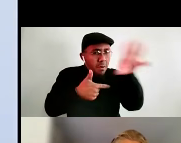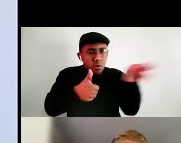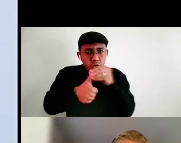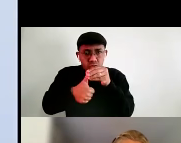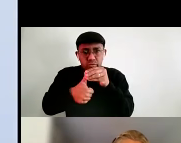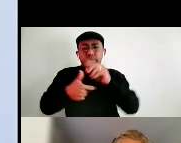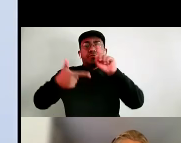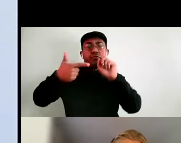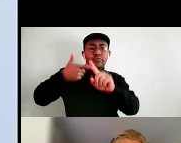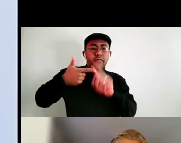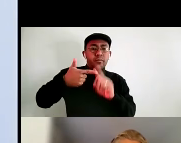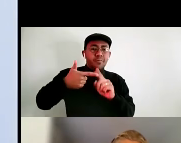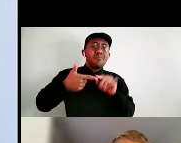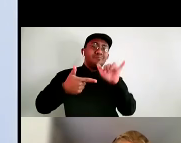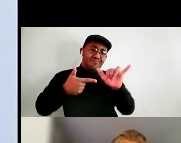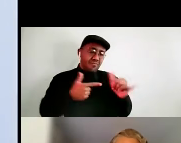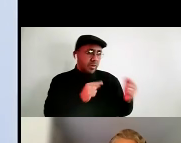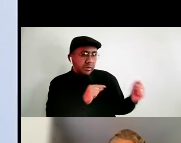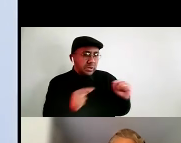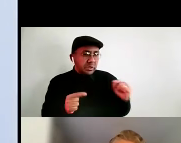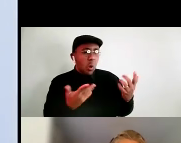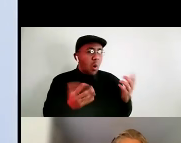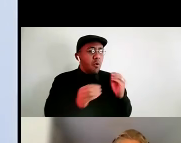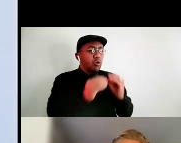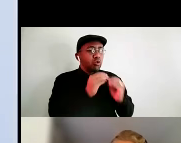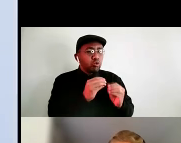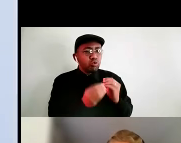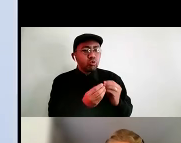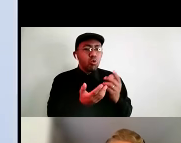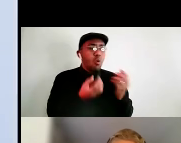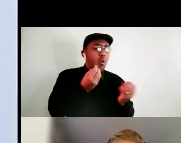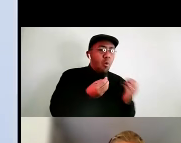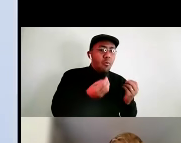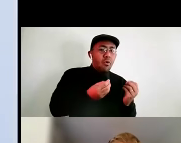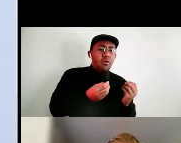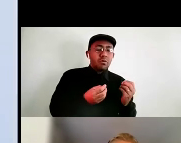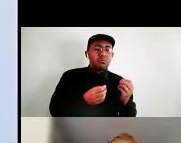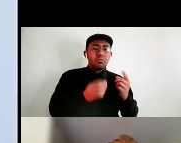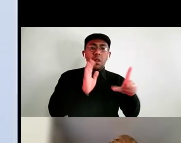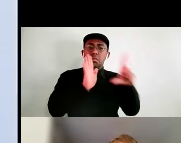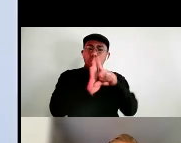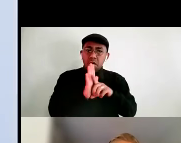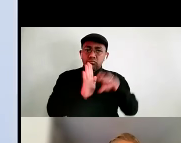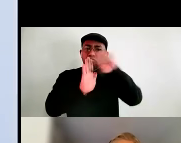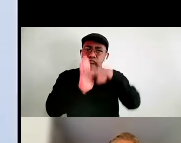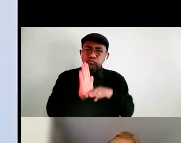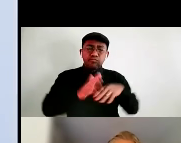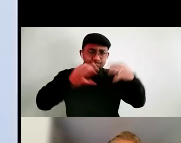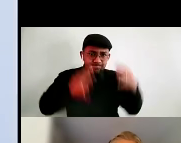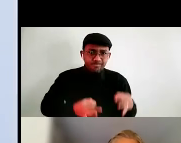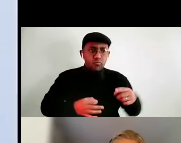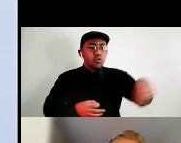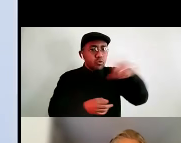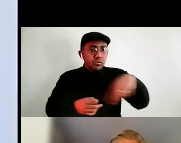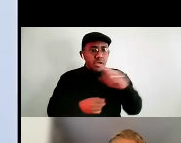Para mitigar o risco, normalmente, é necessário ter um pacote de medidas, não somente uma medida, mas um